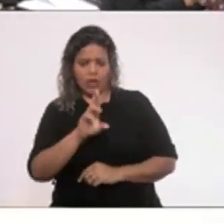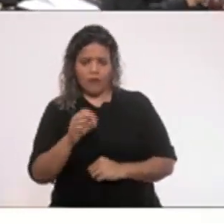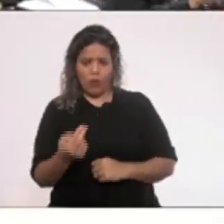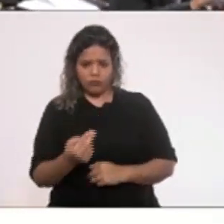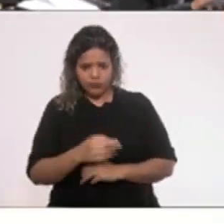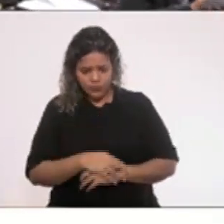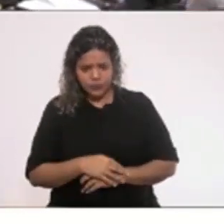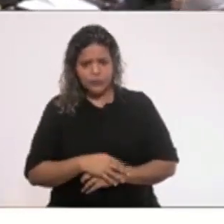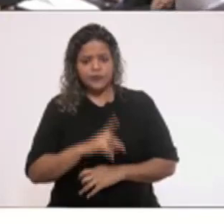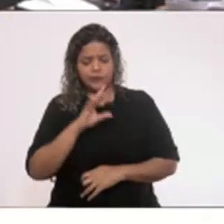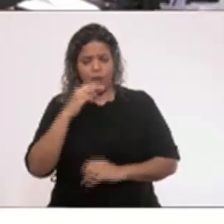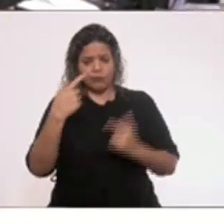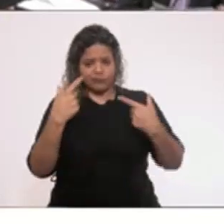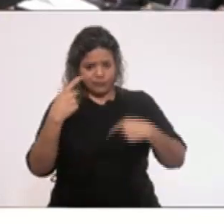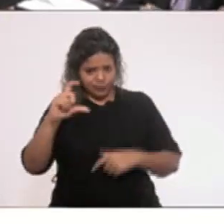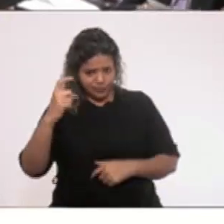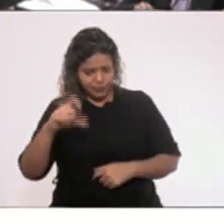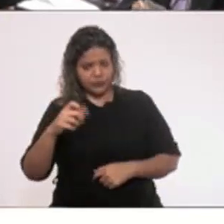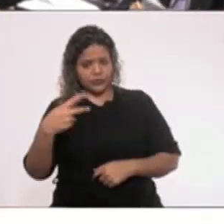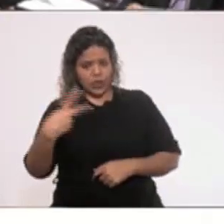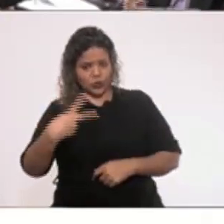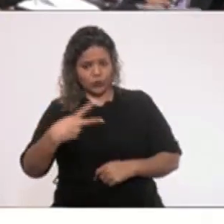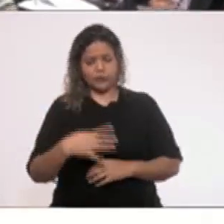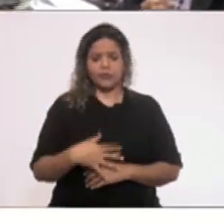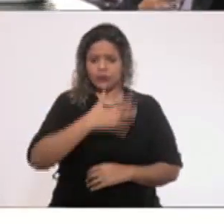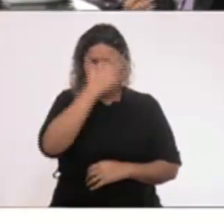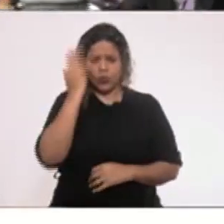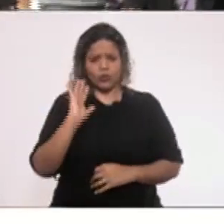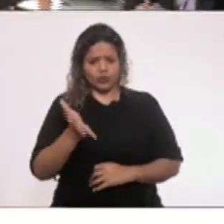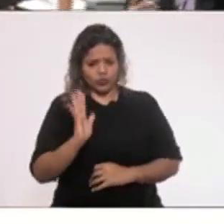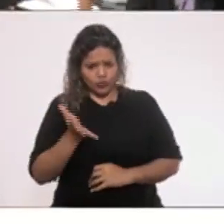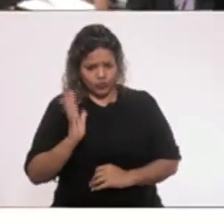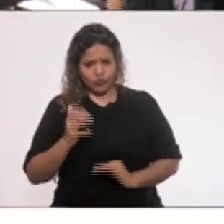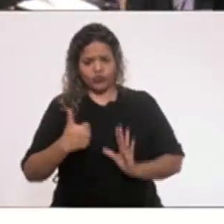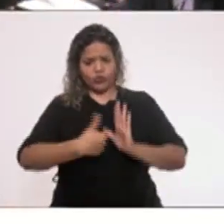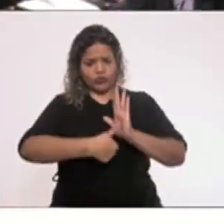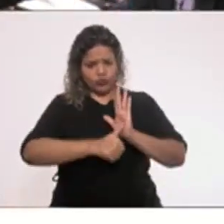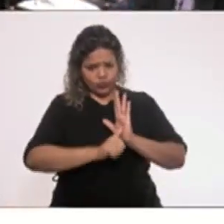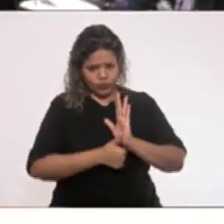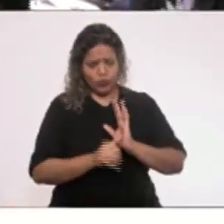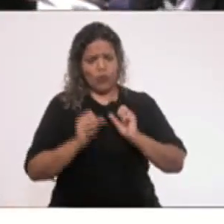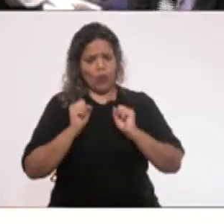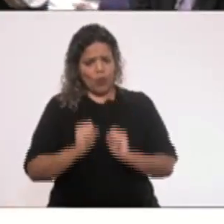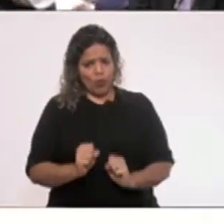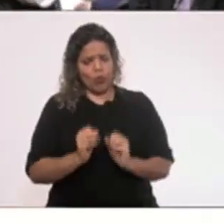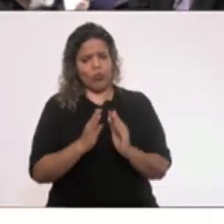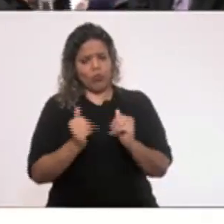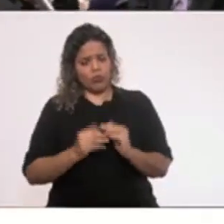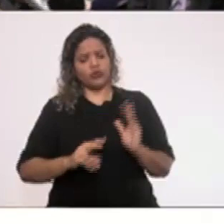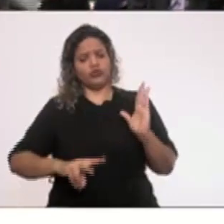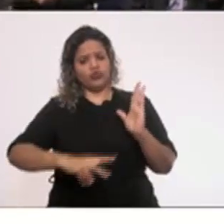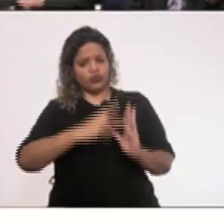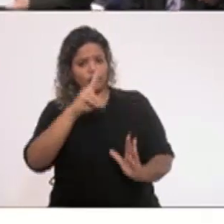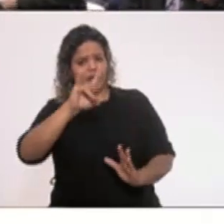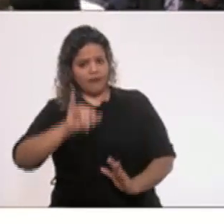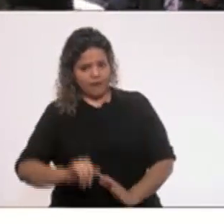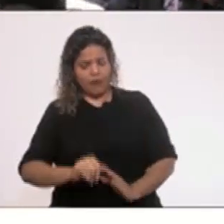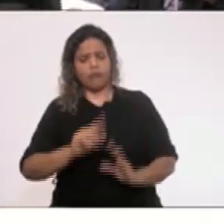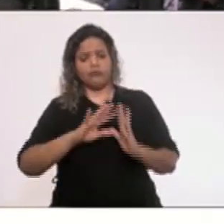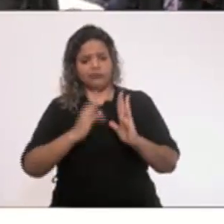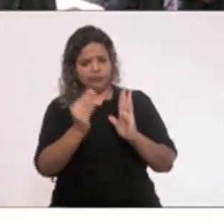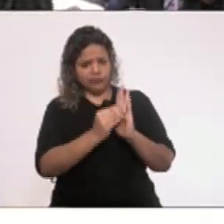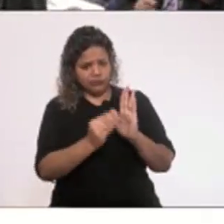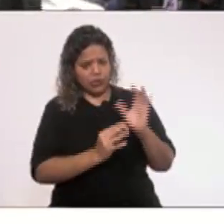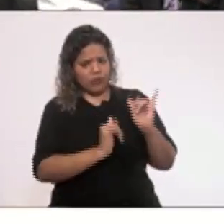legais. Parágrafo 2º. As pessoas que já possuírem documentação emitida pelo órgão poderão requerer a expedição de novo documento, contendo